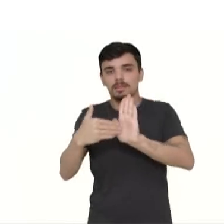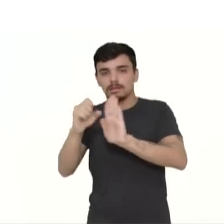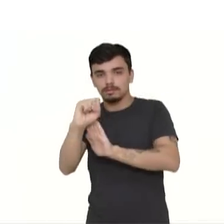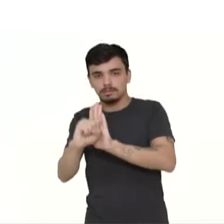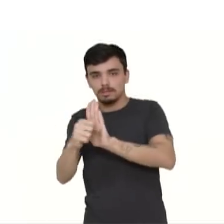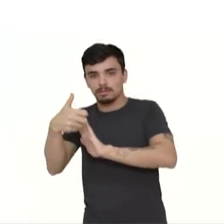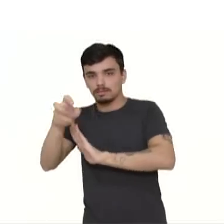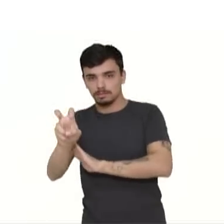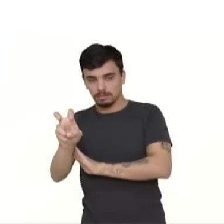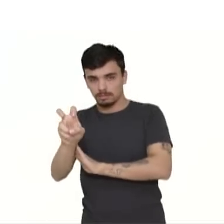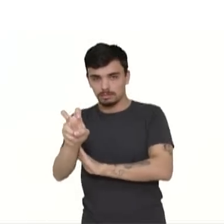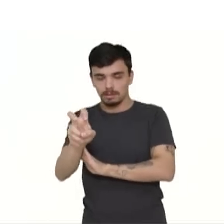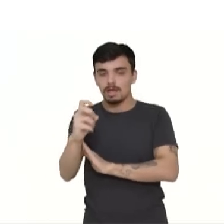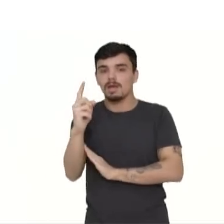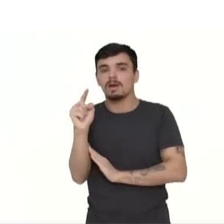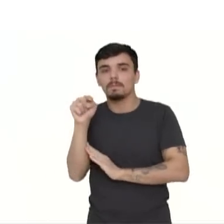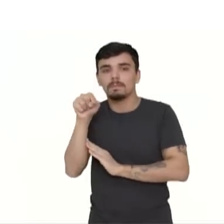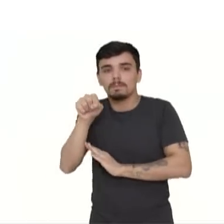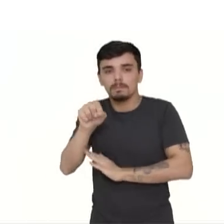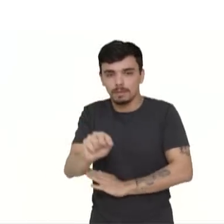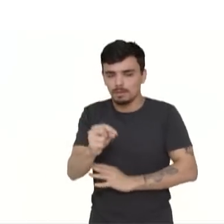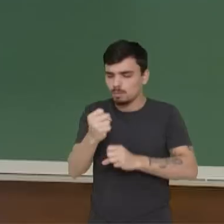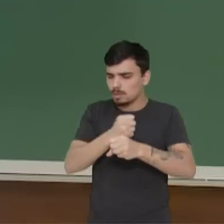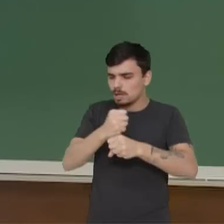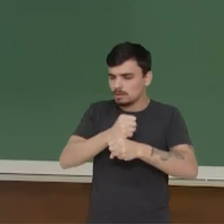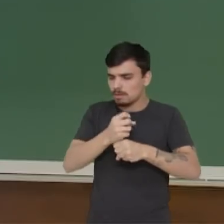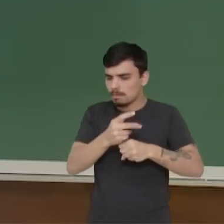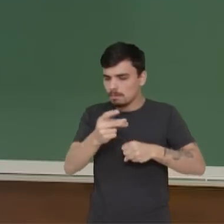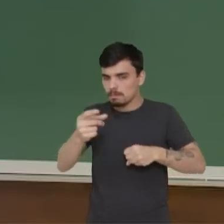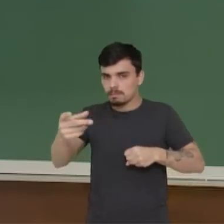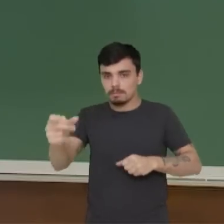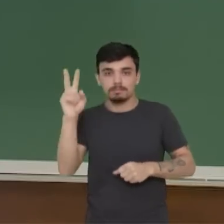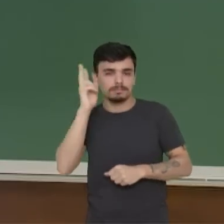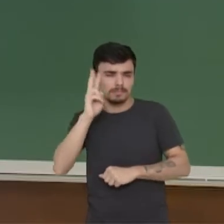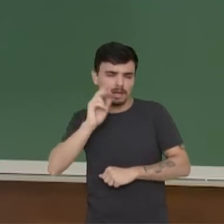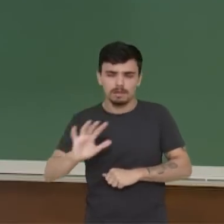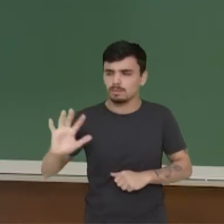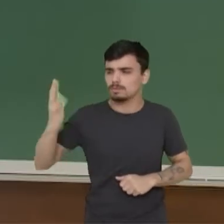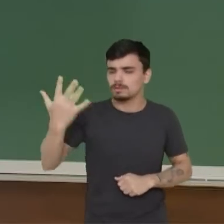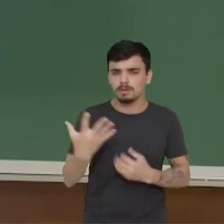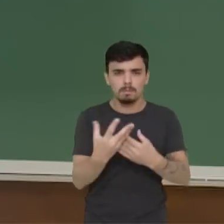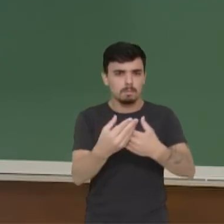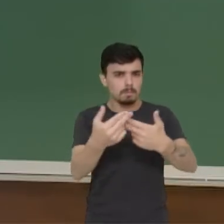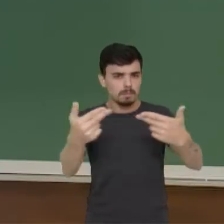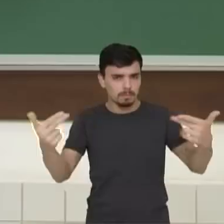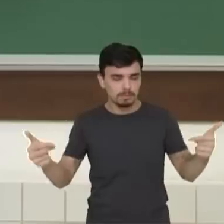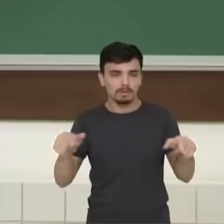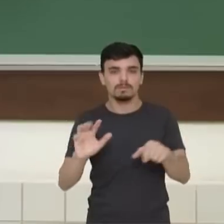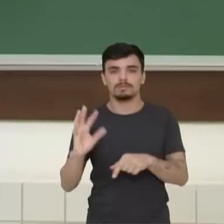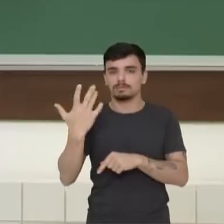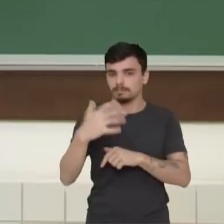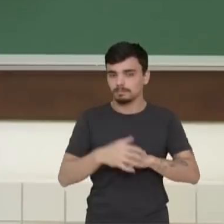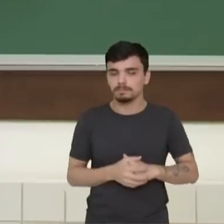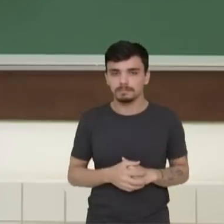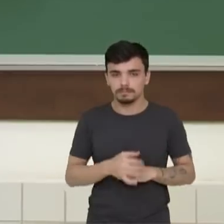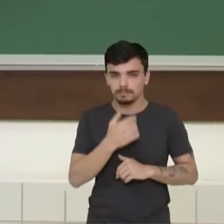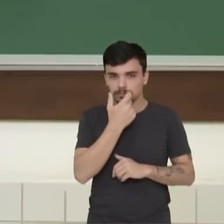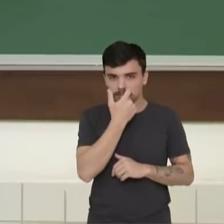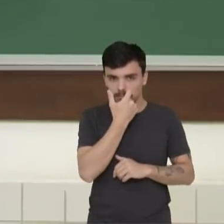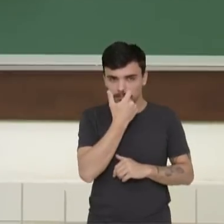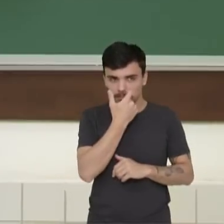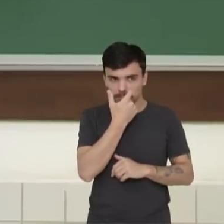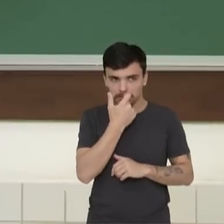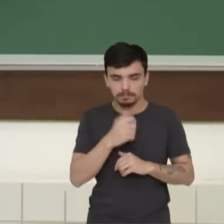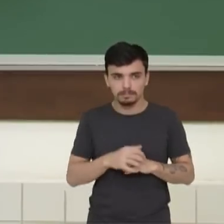século XV, são 1000 anos de história, ou seja, aconteceu muita coisa nesses 1000 anos de história. Bom,